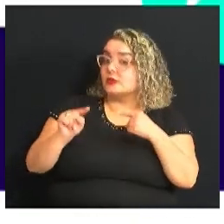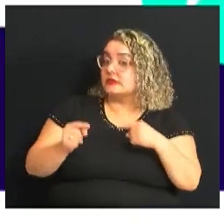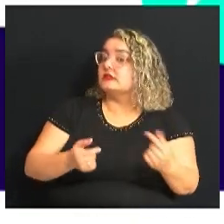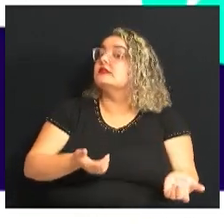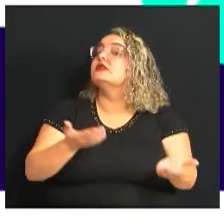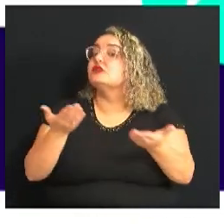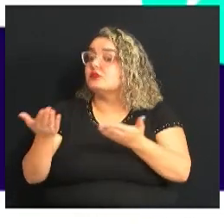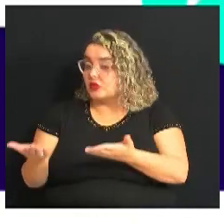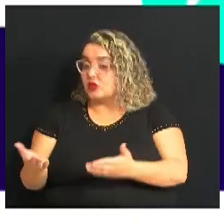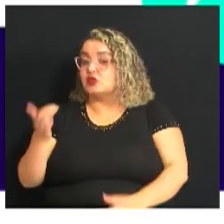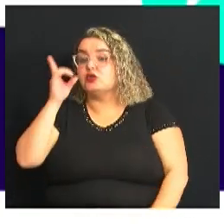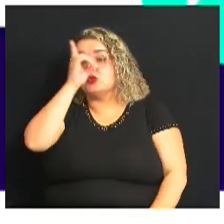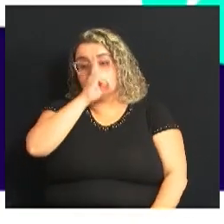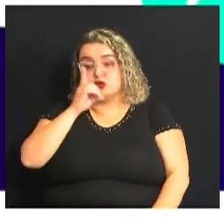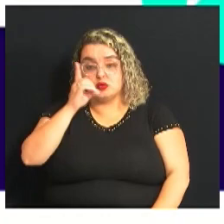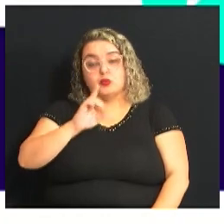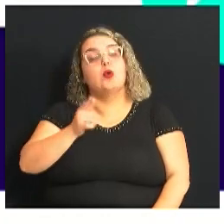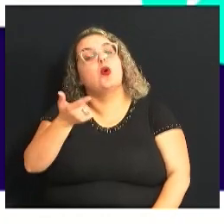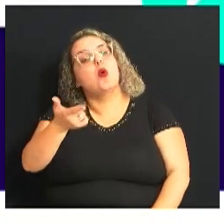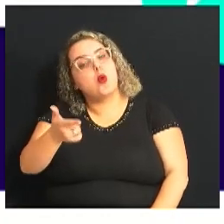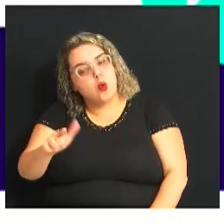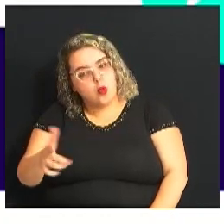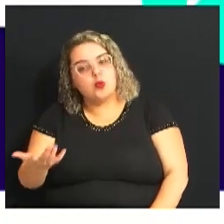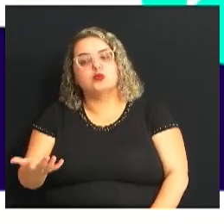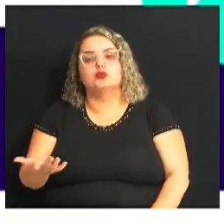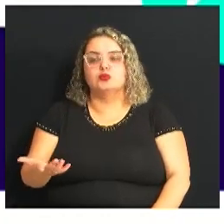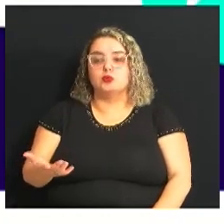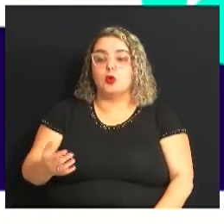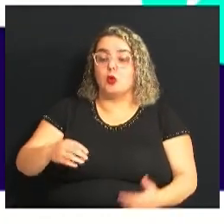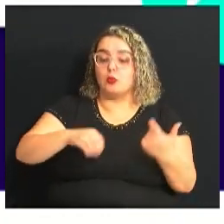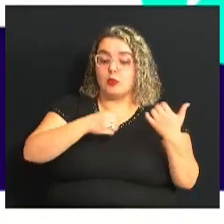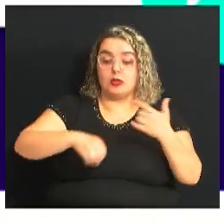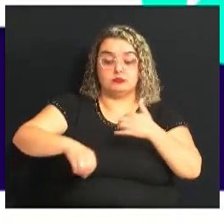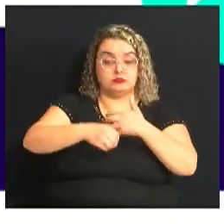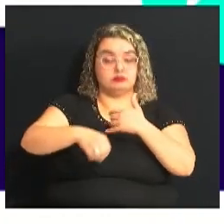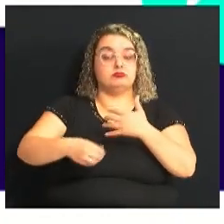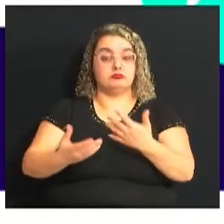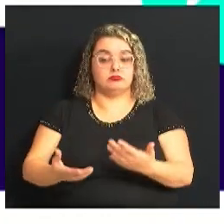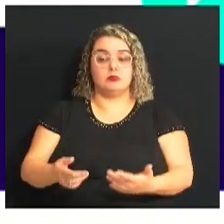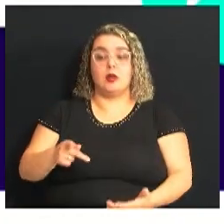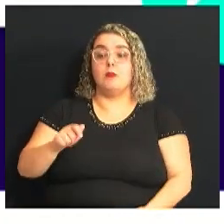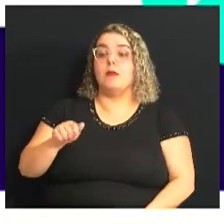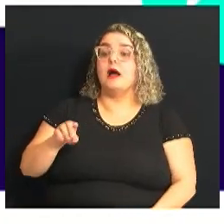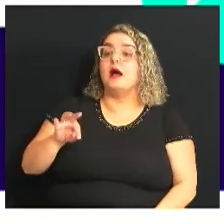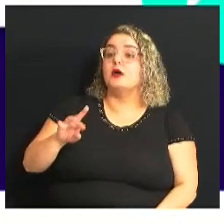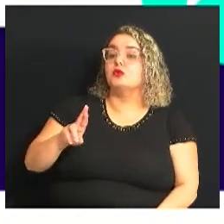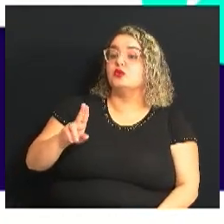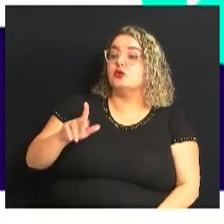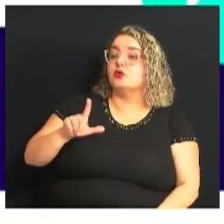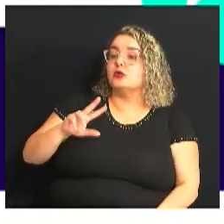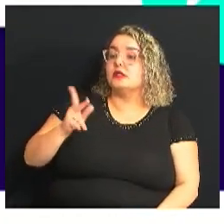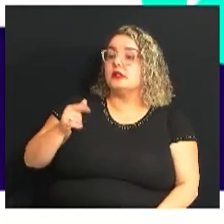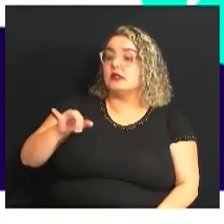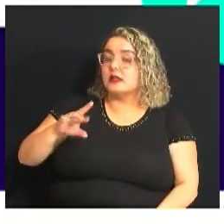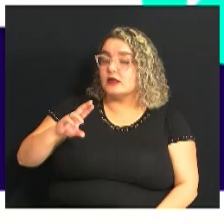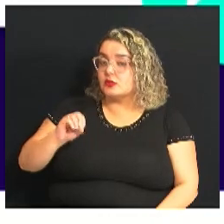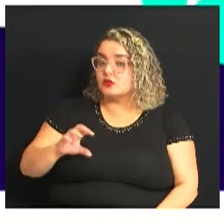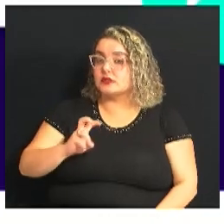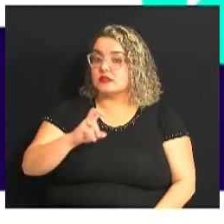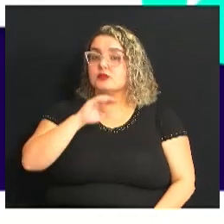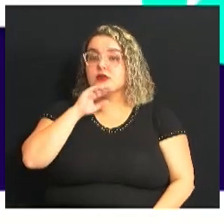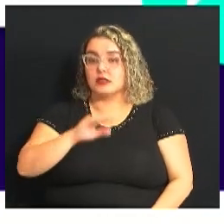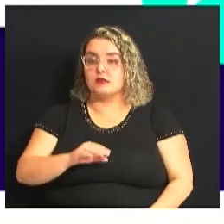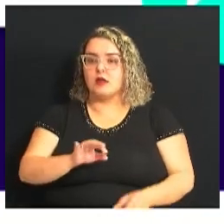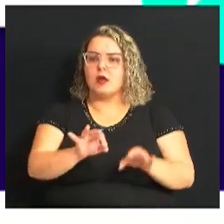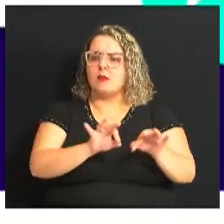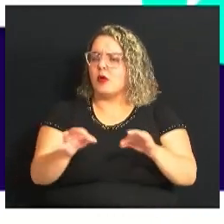No domingo, a homenagem continua com o concerto da Orquestra Patrulheiros, às 5 da tarde. A programação